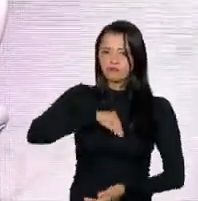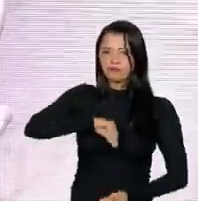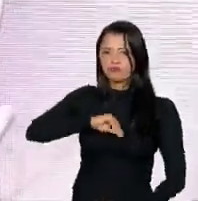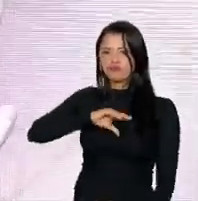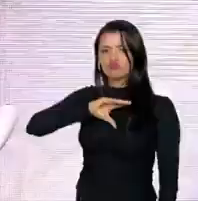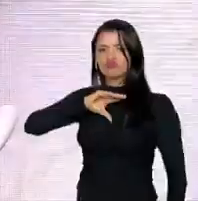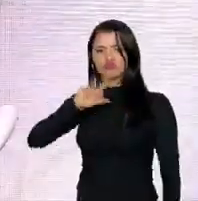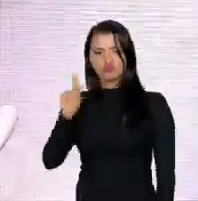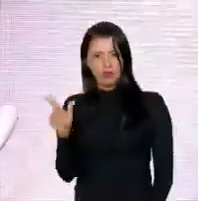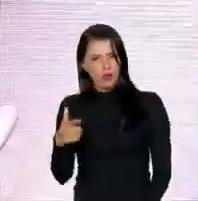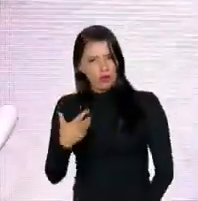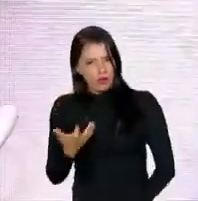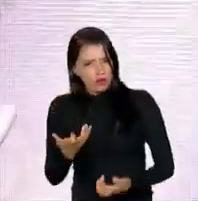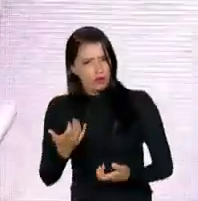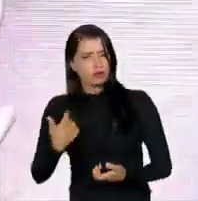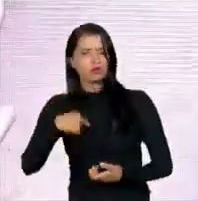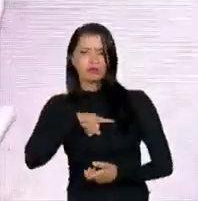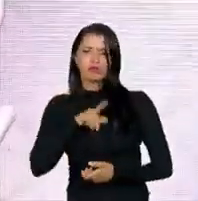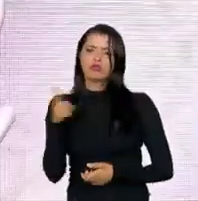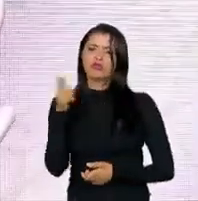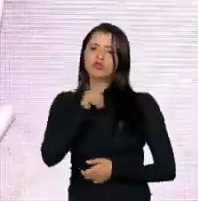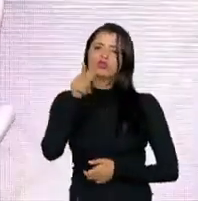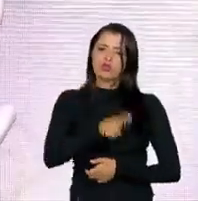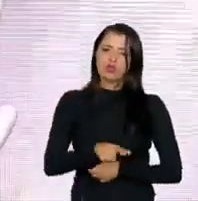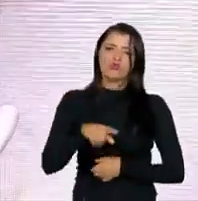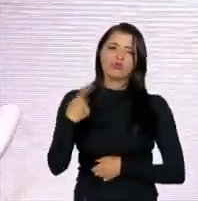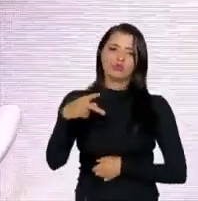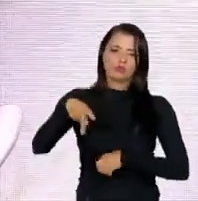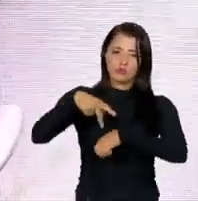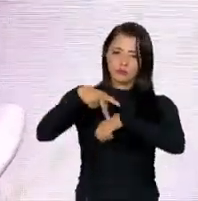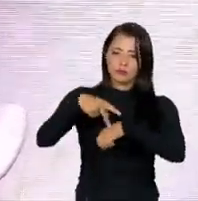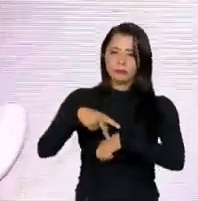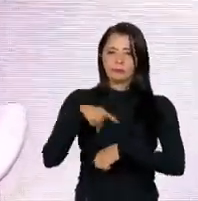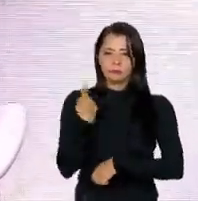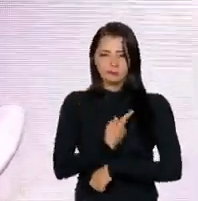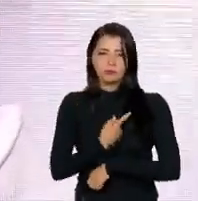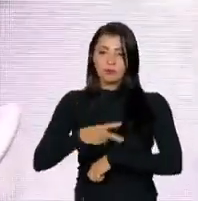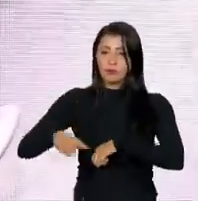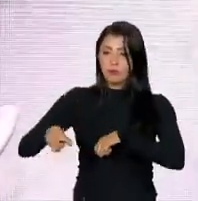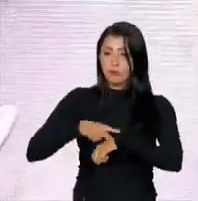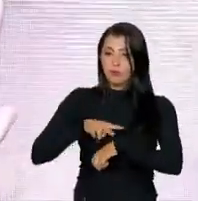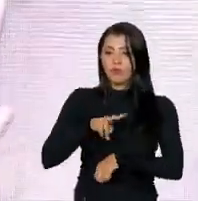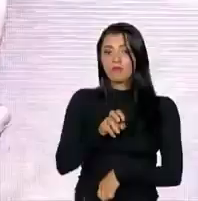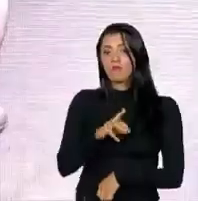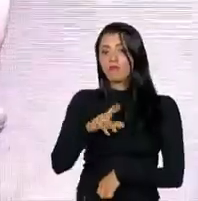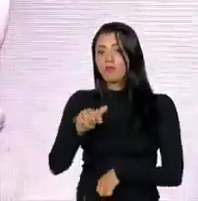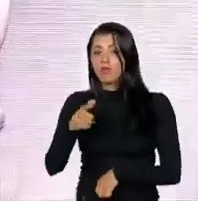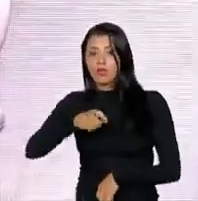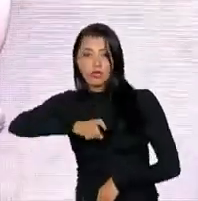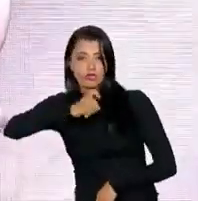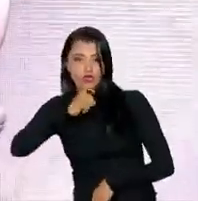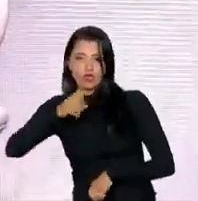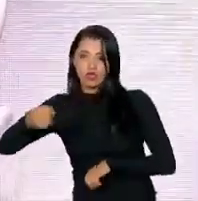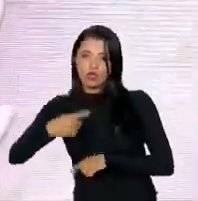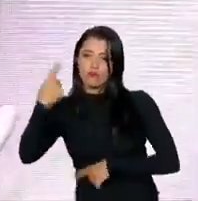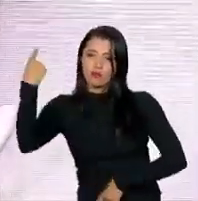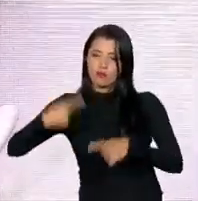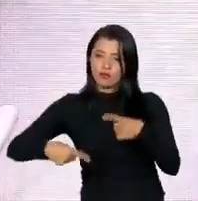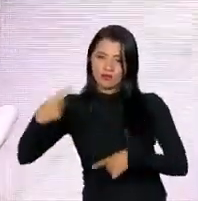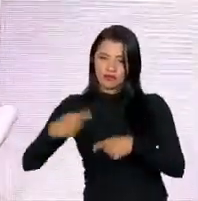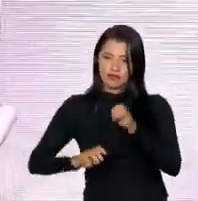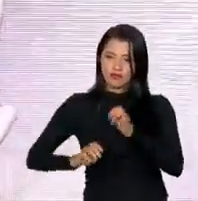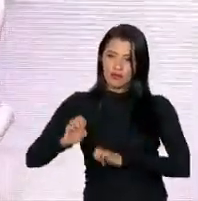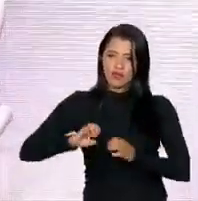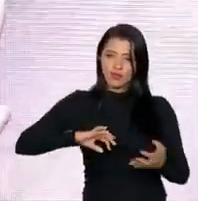que a gente quer reconquistar para o nosso país. O verde pode ser a nova política industrial no mundo